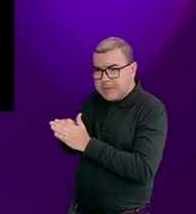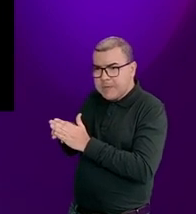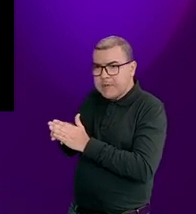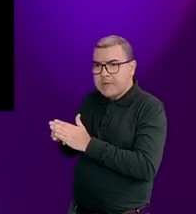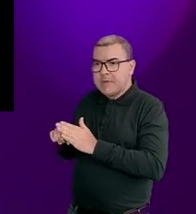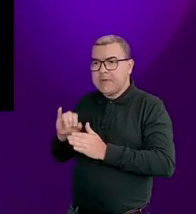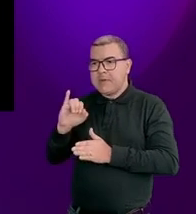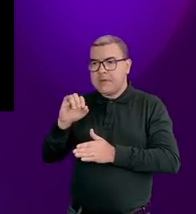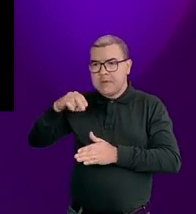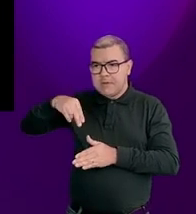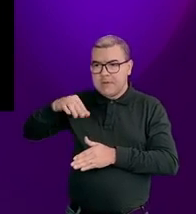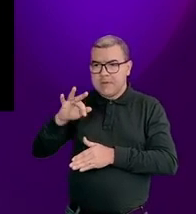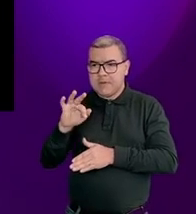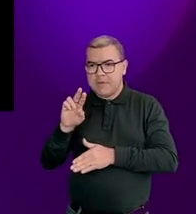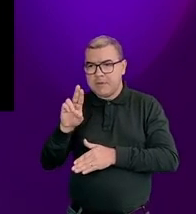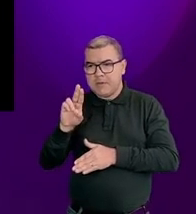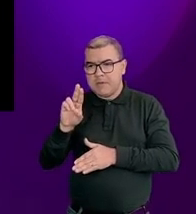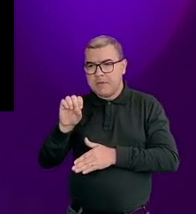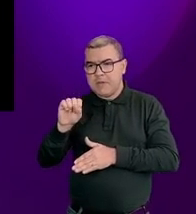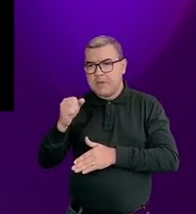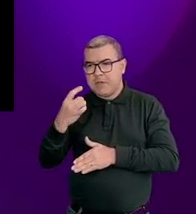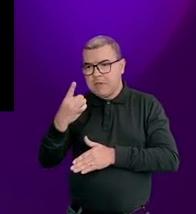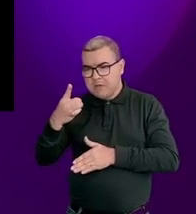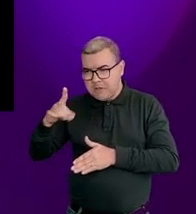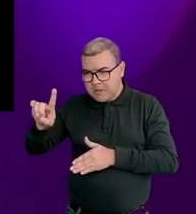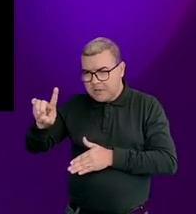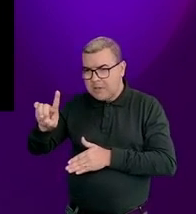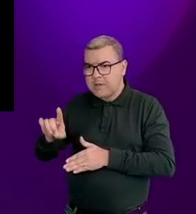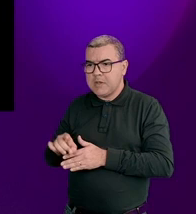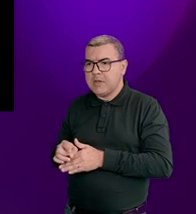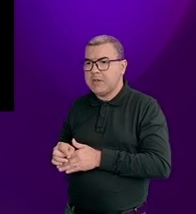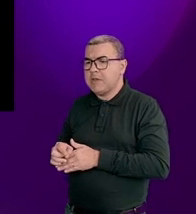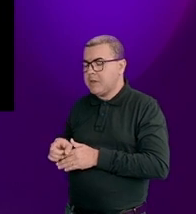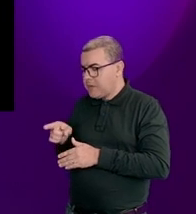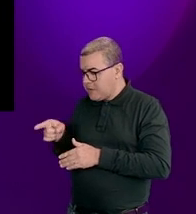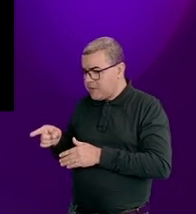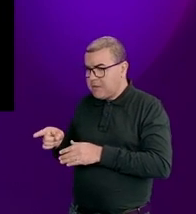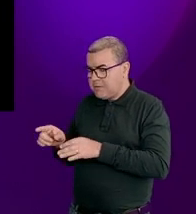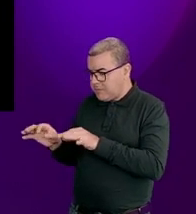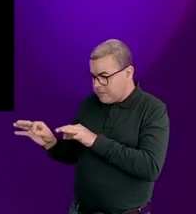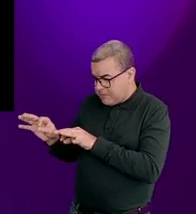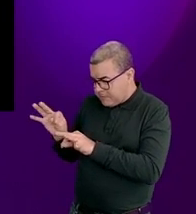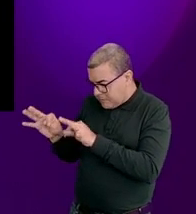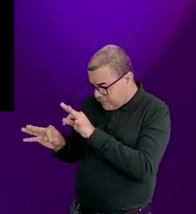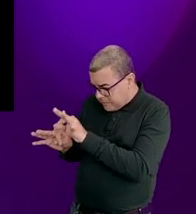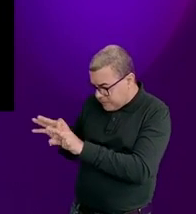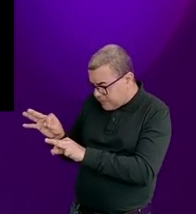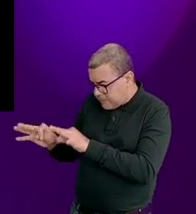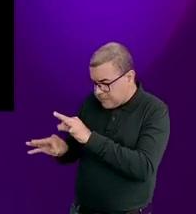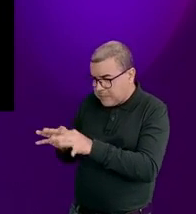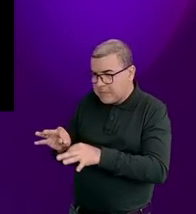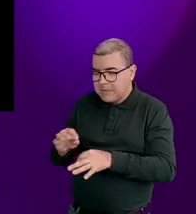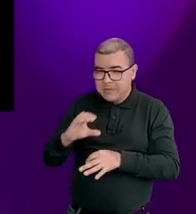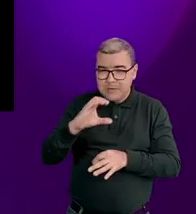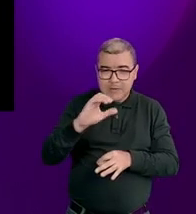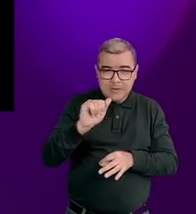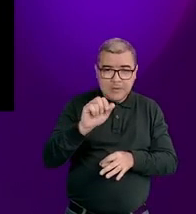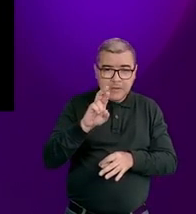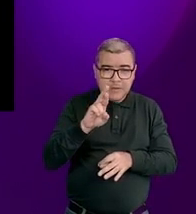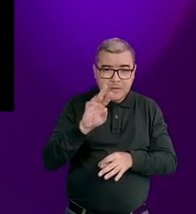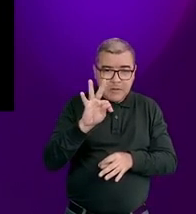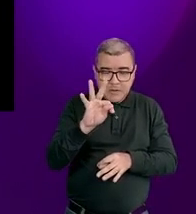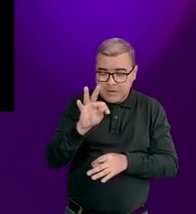uma terapia ponte, né, exatamente para colocar o paciente em condições melhores de receber o CAR-T, faz